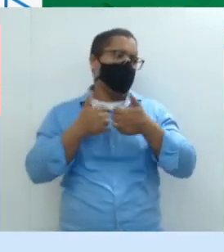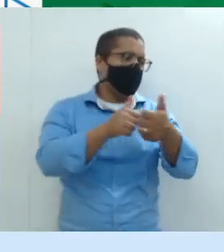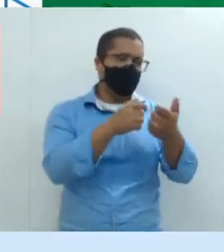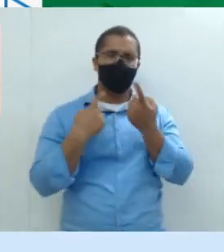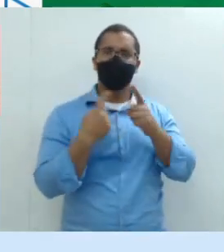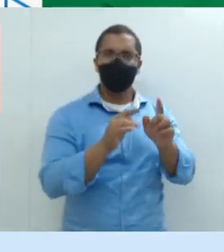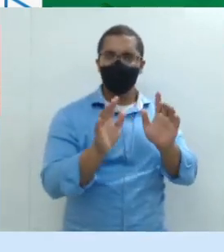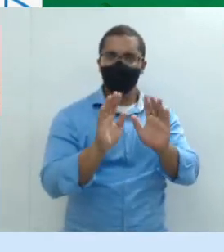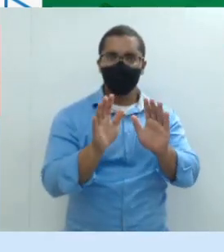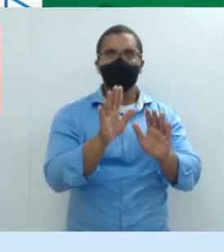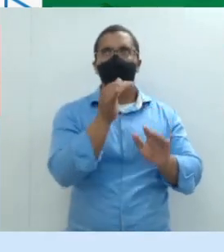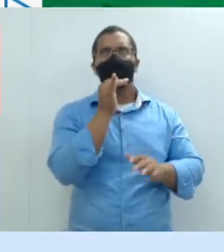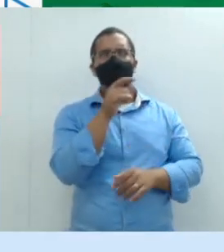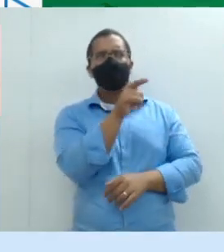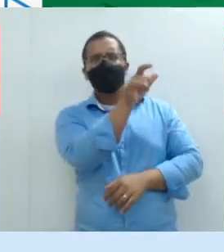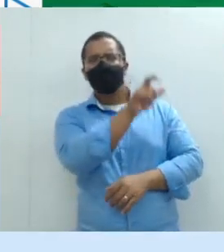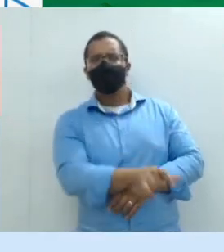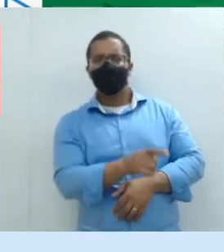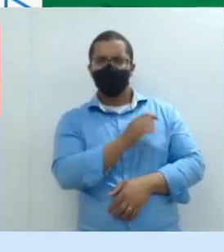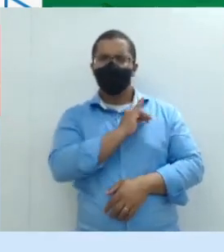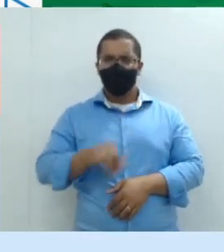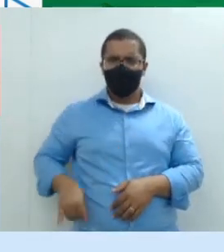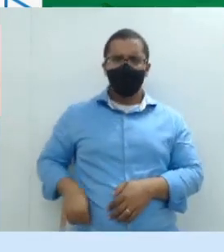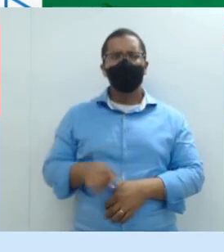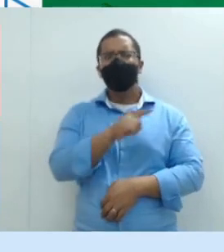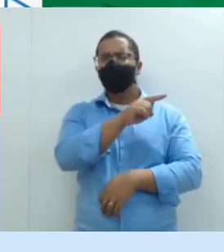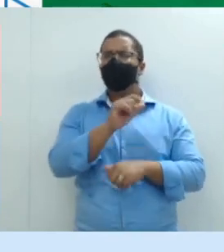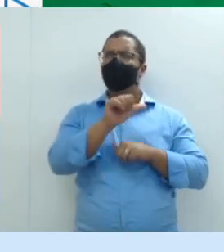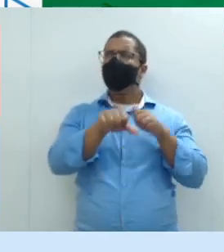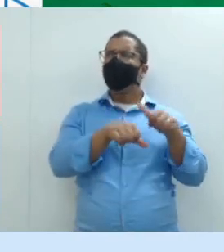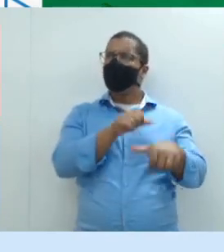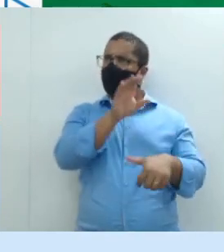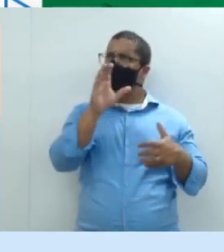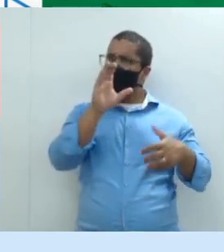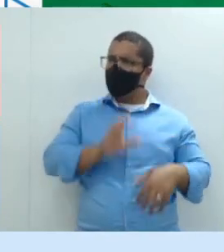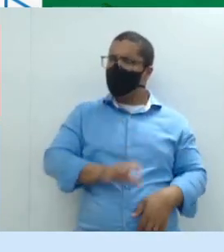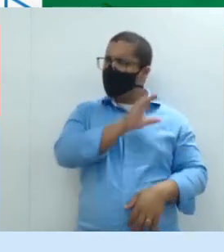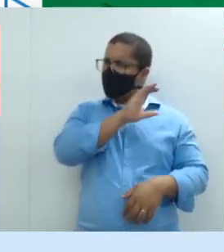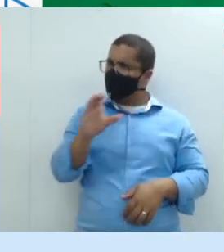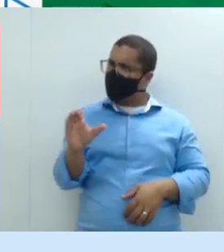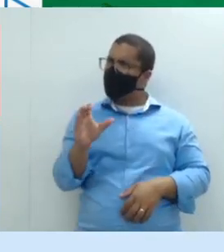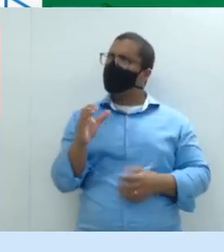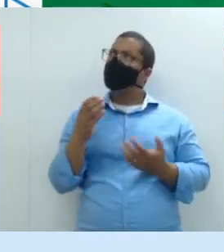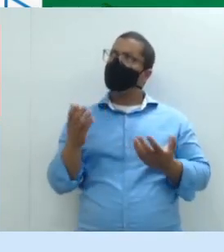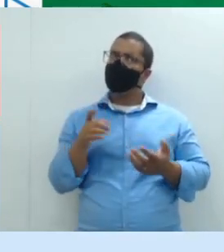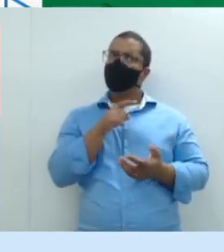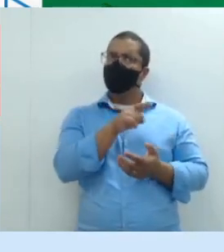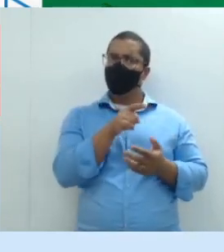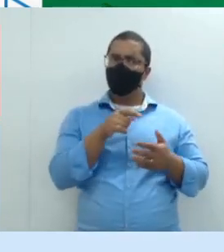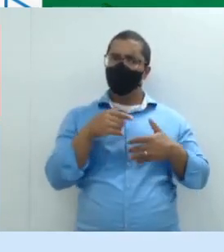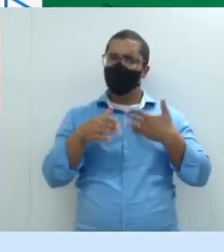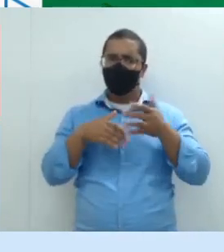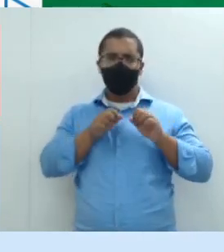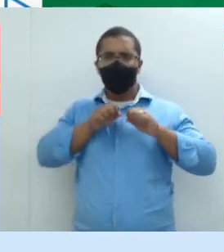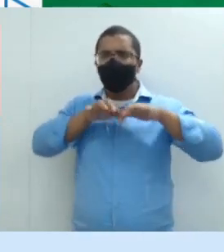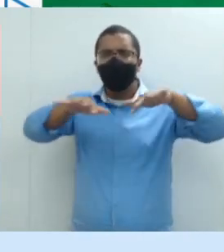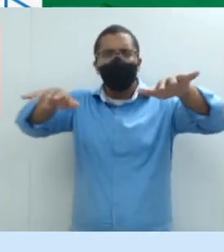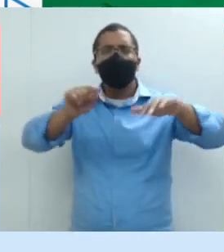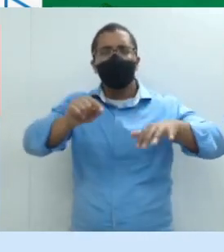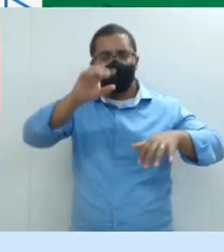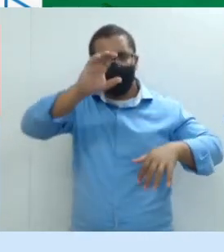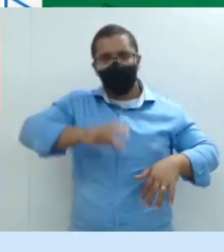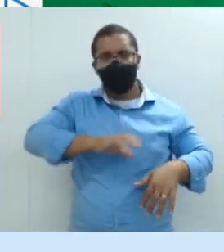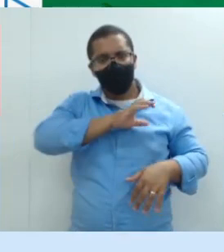imperador está se convertendo ao catolicismo, você já pode supor que aquela religião ela vai ganhar força e vai deixar de